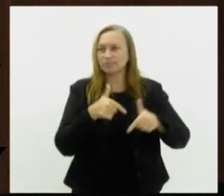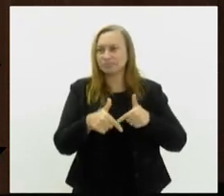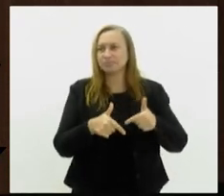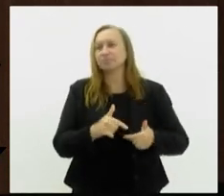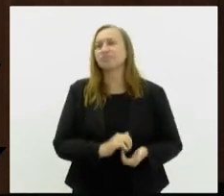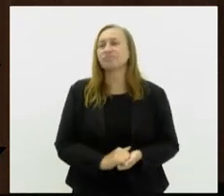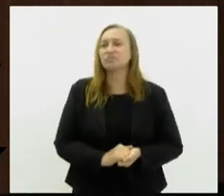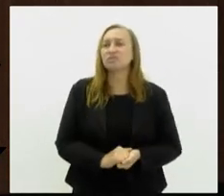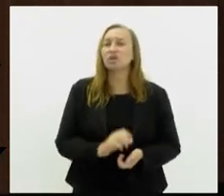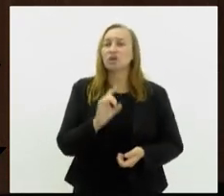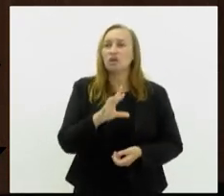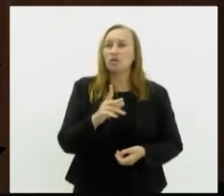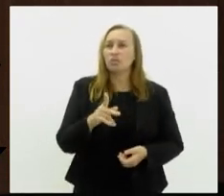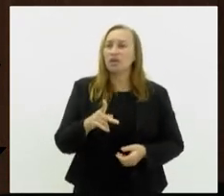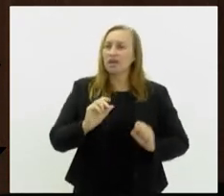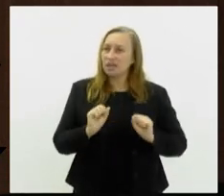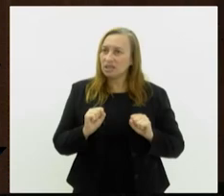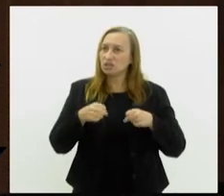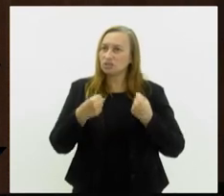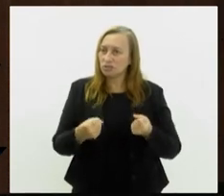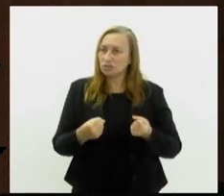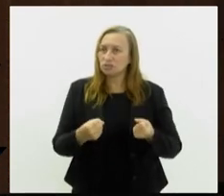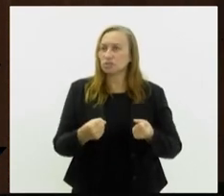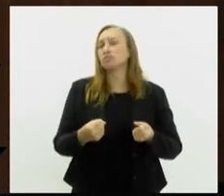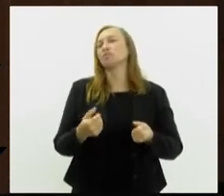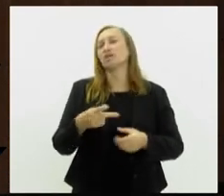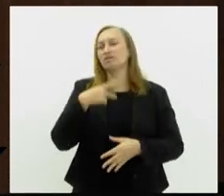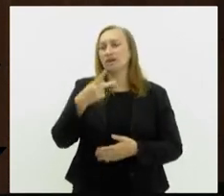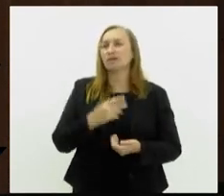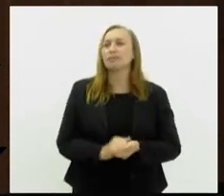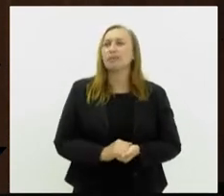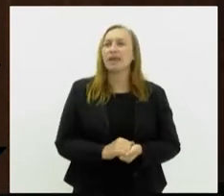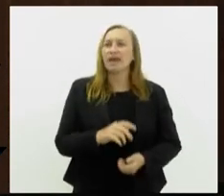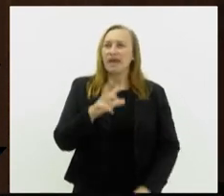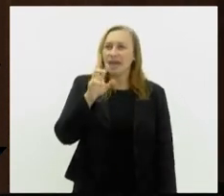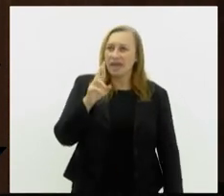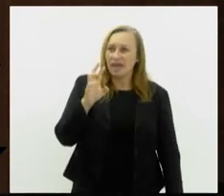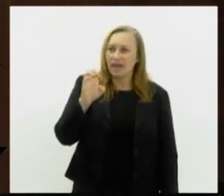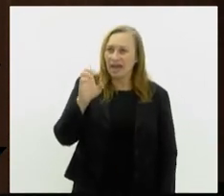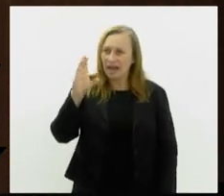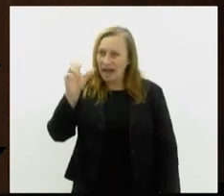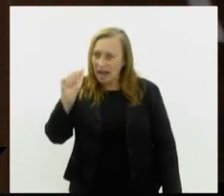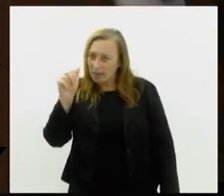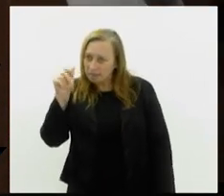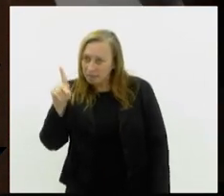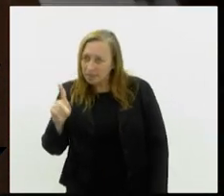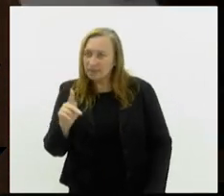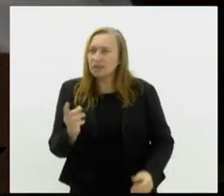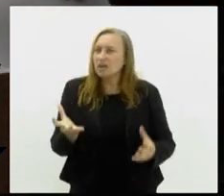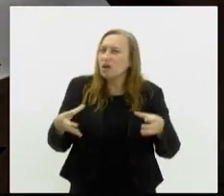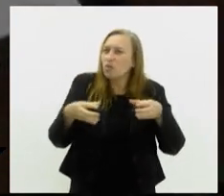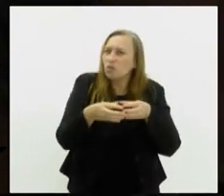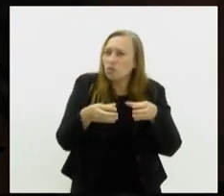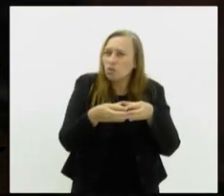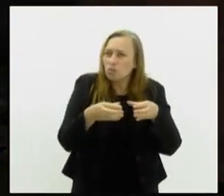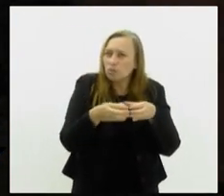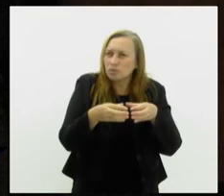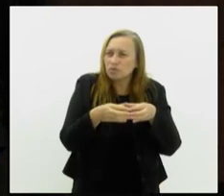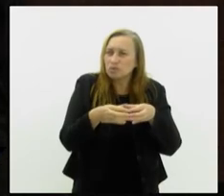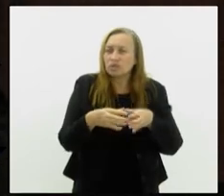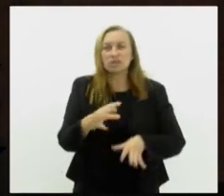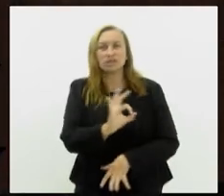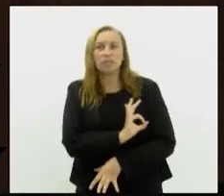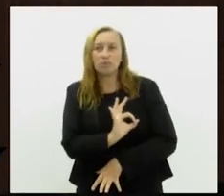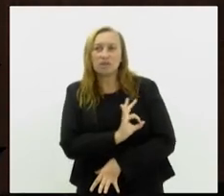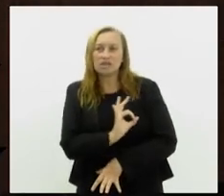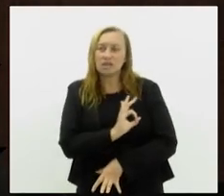ele fez um comentário dando força para a gente. A RECAP é um grupamento de recaptura da polícia onde meu marido